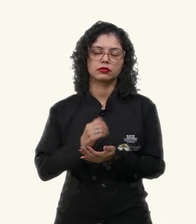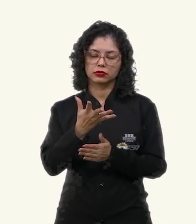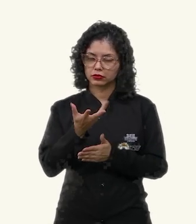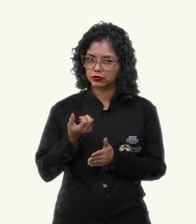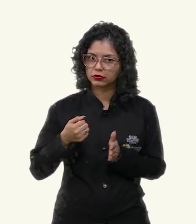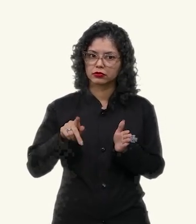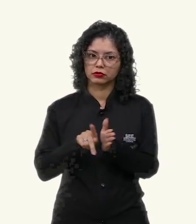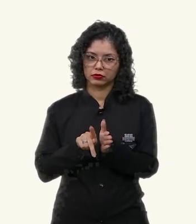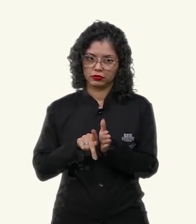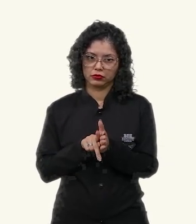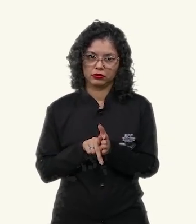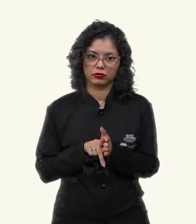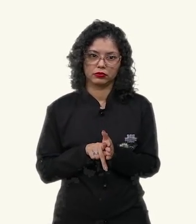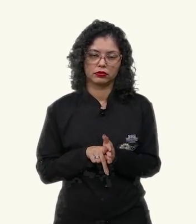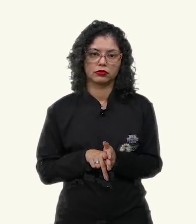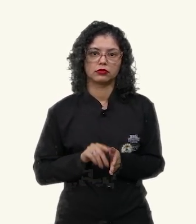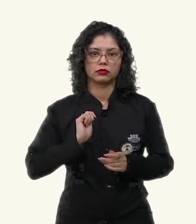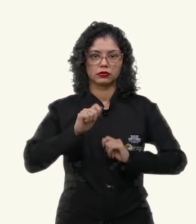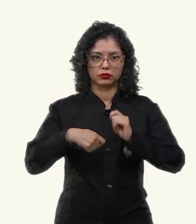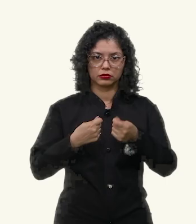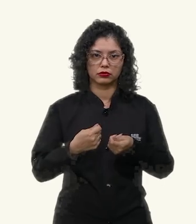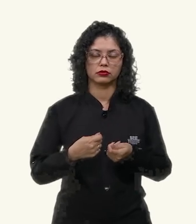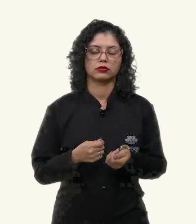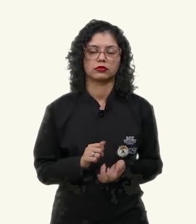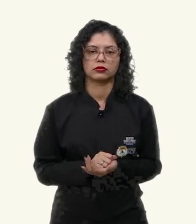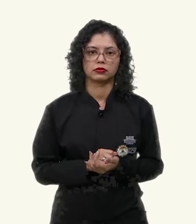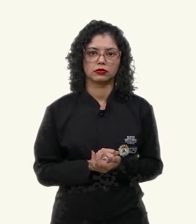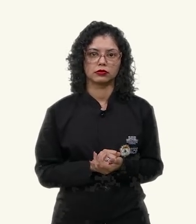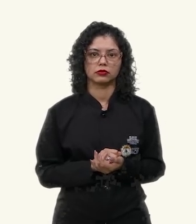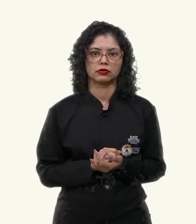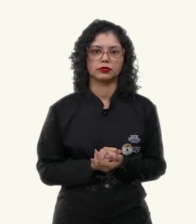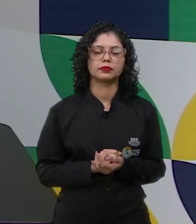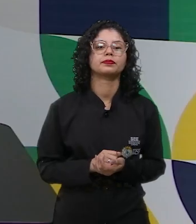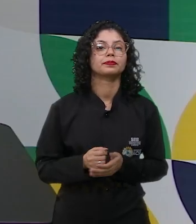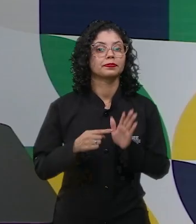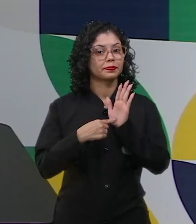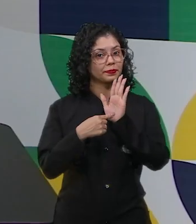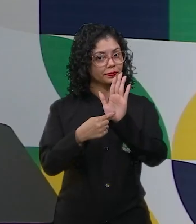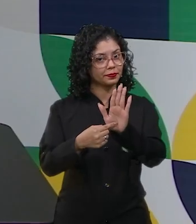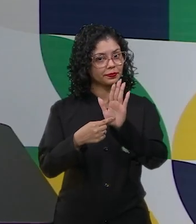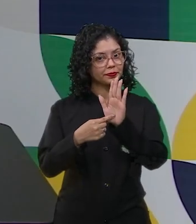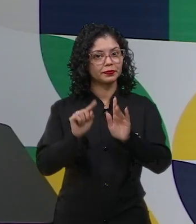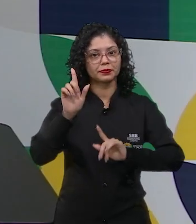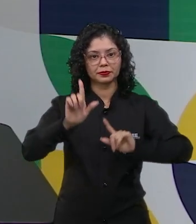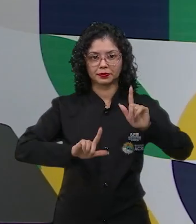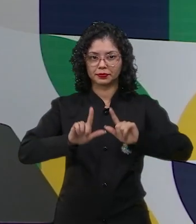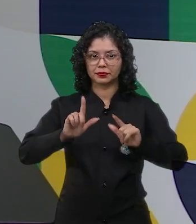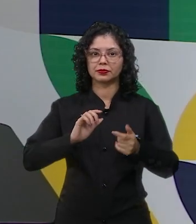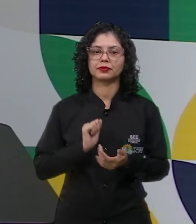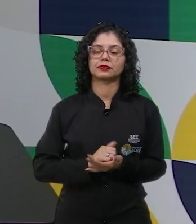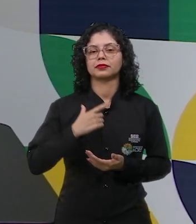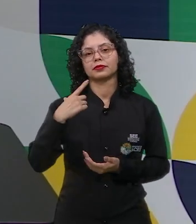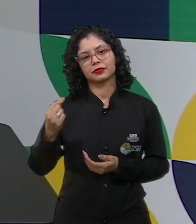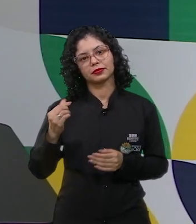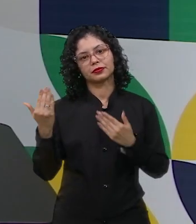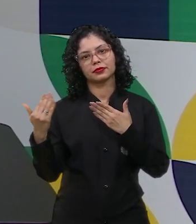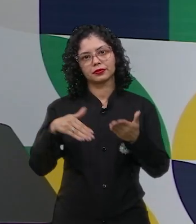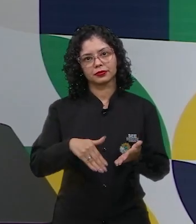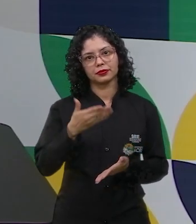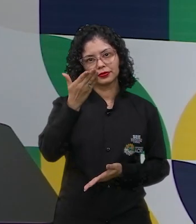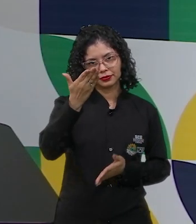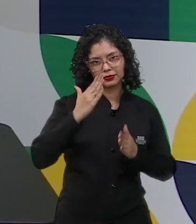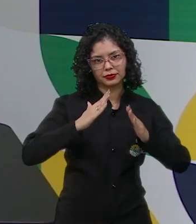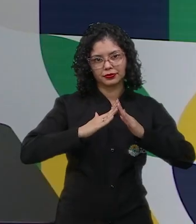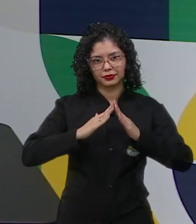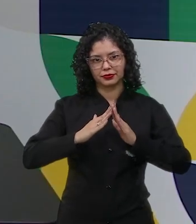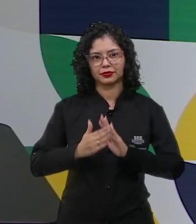e decodificar esses sinais e vai ter a exibição. Então, é assim que eu saio aqui do estúdio e chego até aí